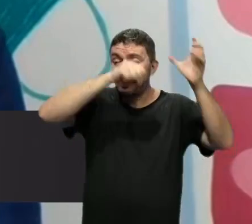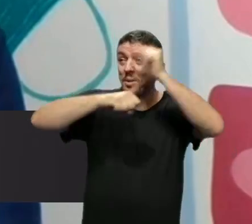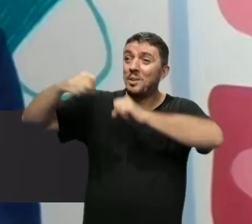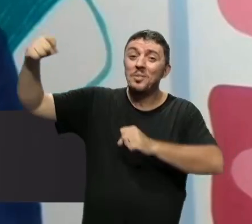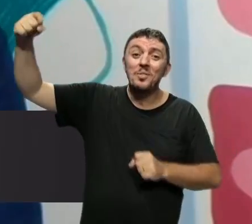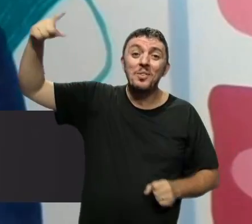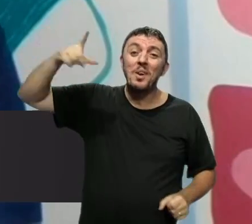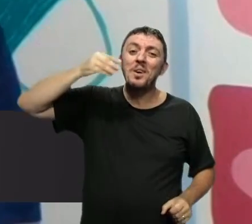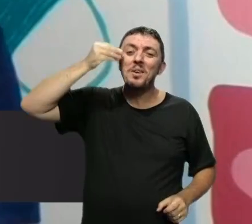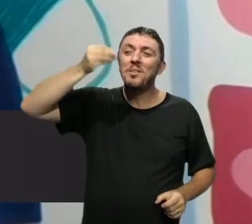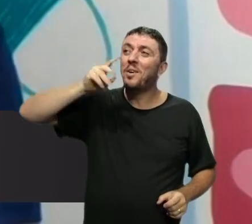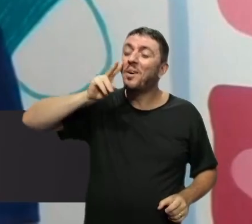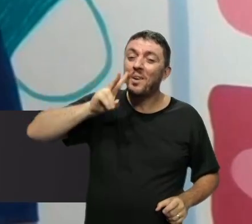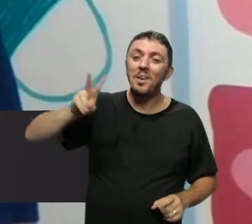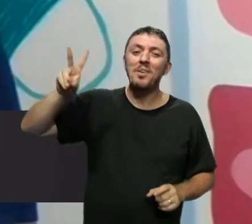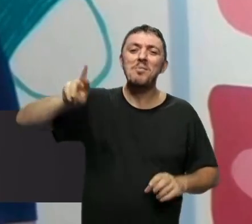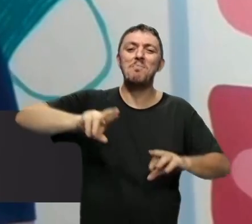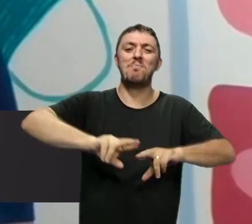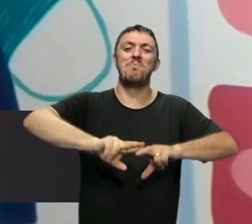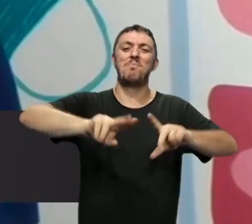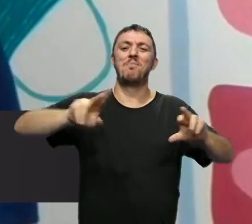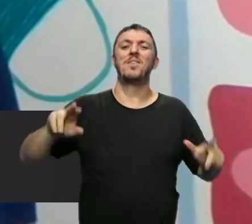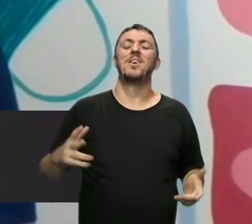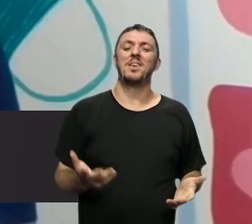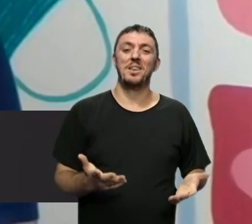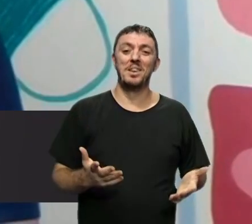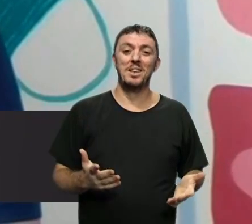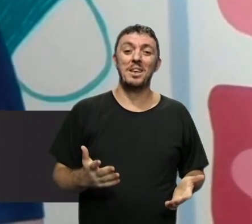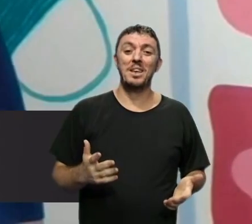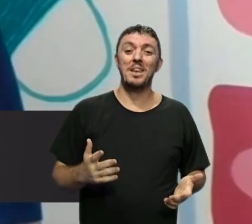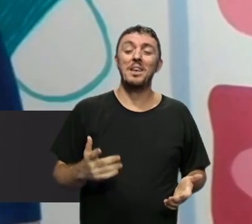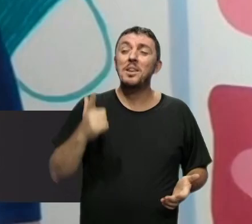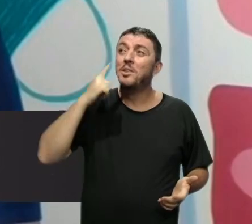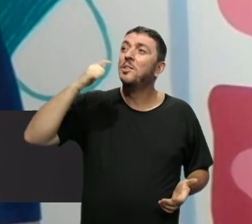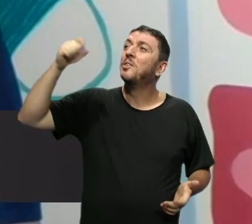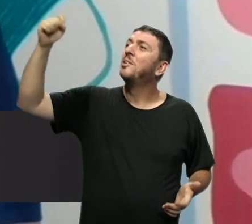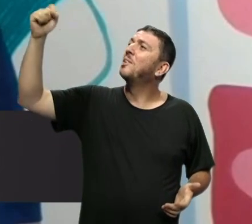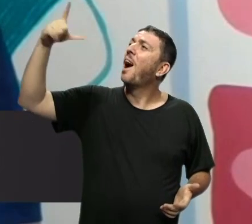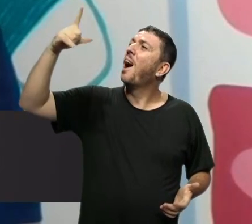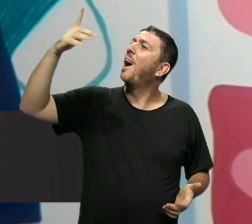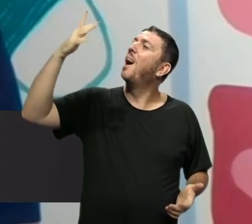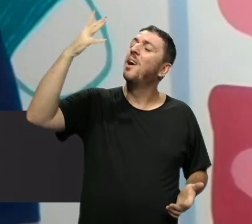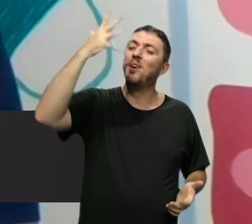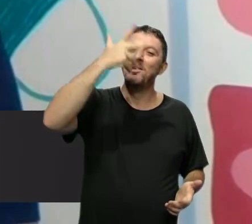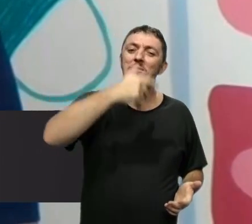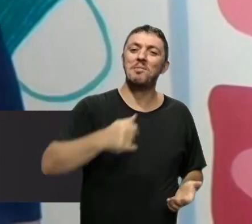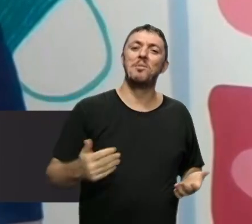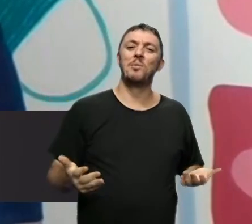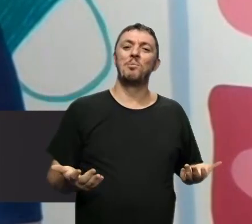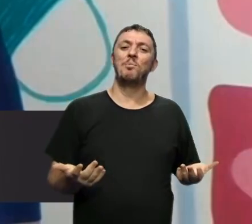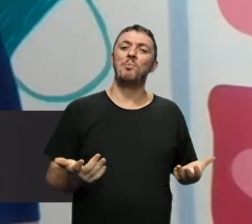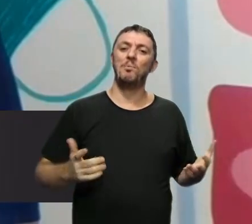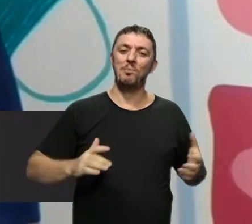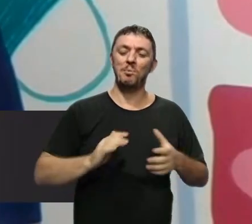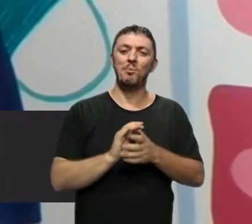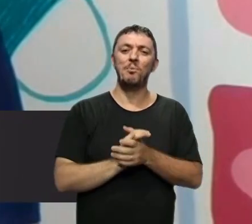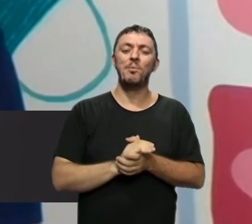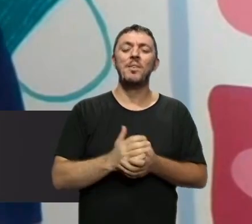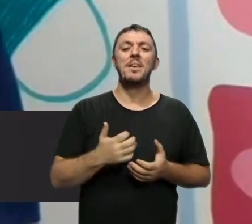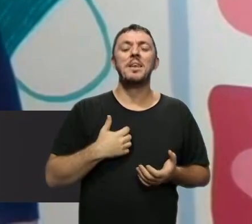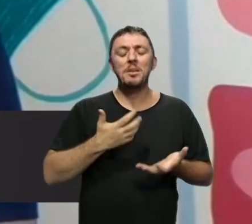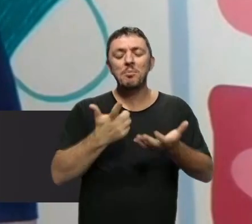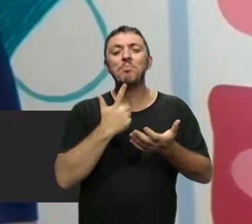gente pode aprender num dia ensolarado. Então, Com certeza, eu desejo